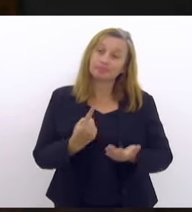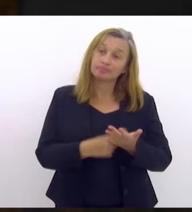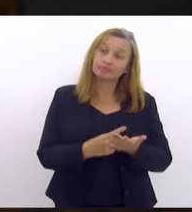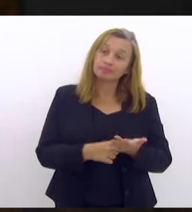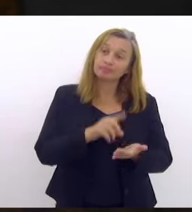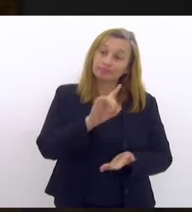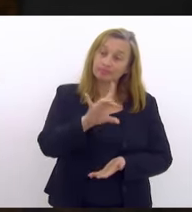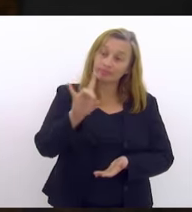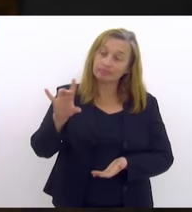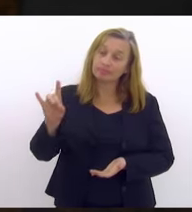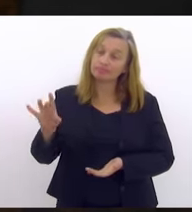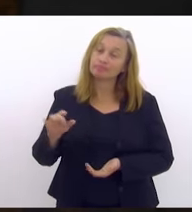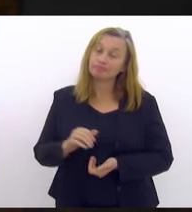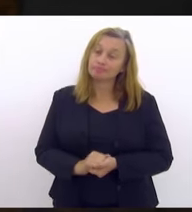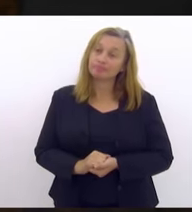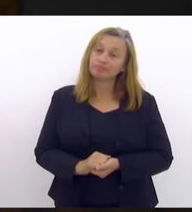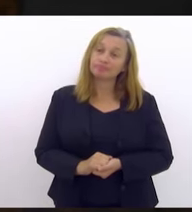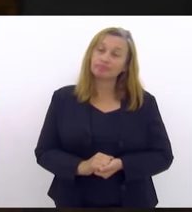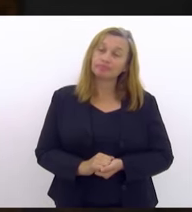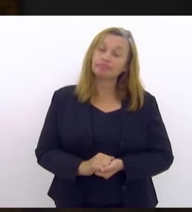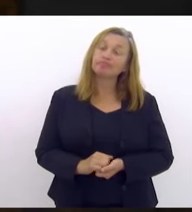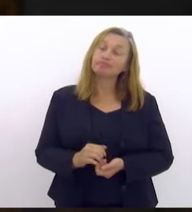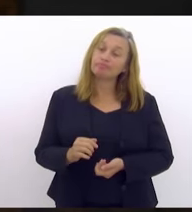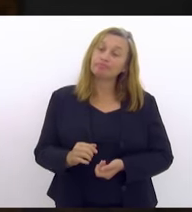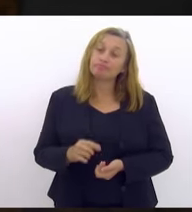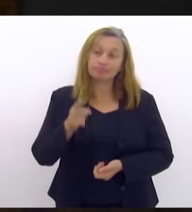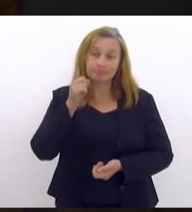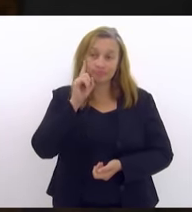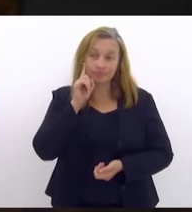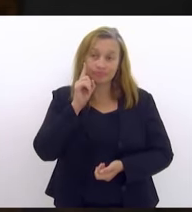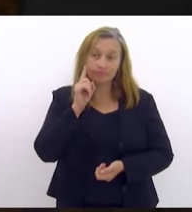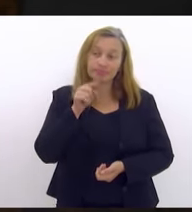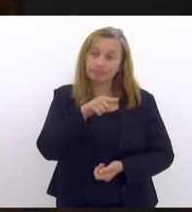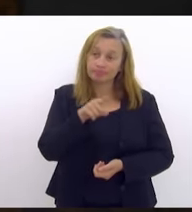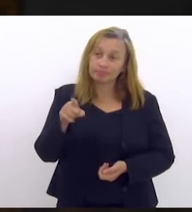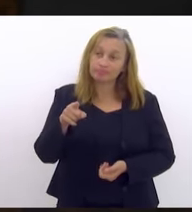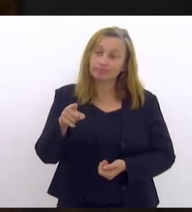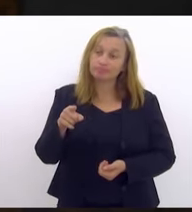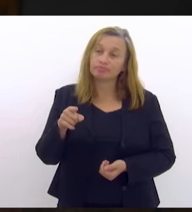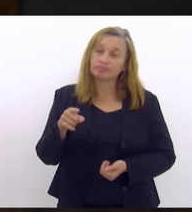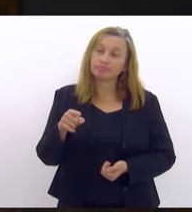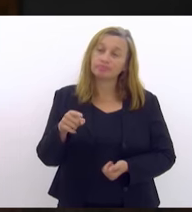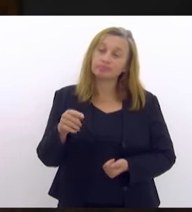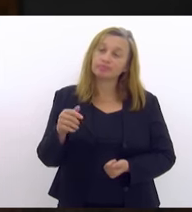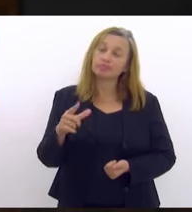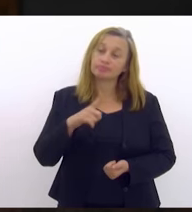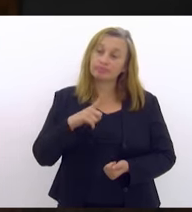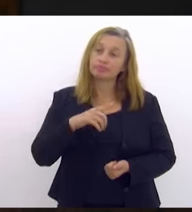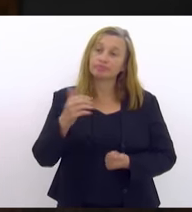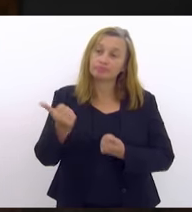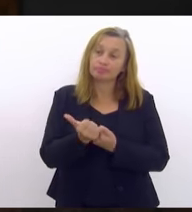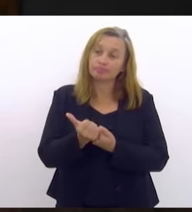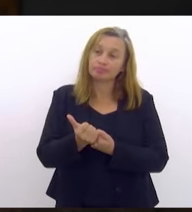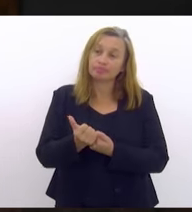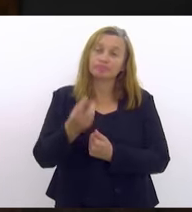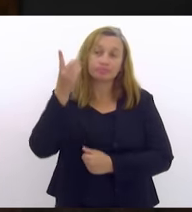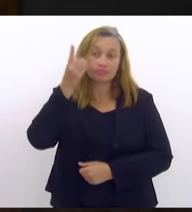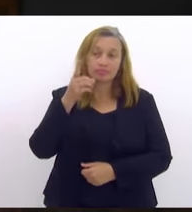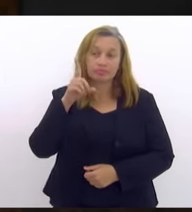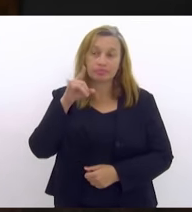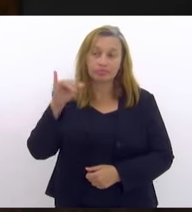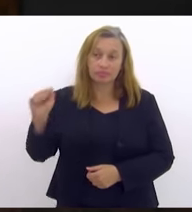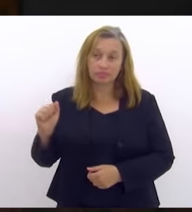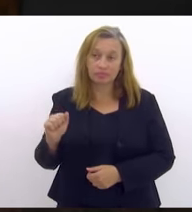um de vocês. E é isso que, cada dia que passa, vocês podem esperar da minha pessoa, do deputado Luiz Cláudio, do amigo